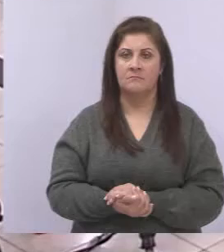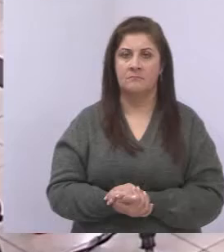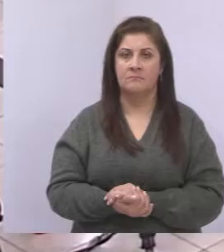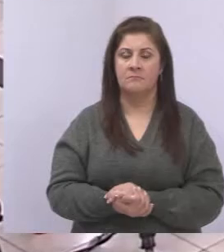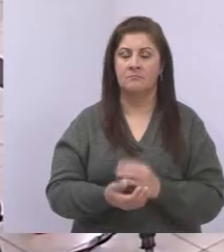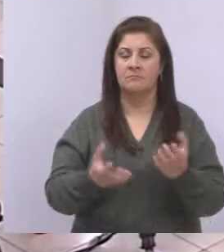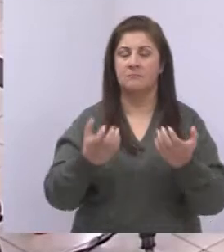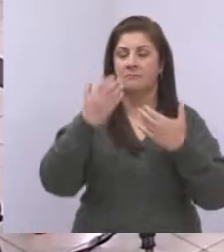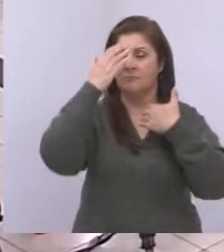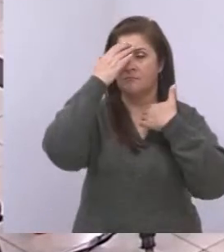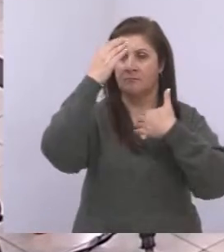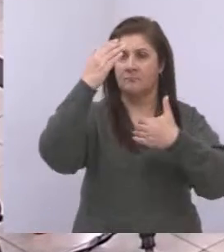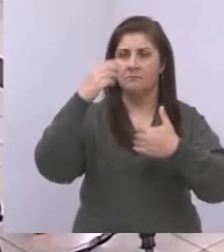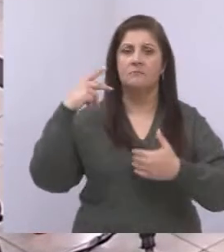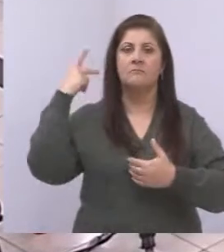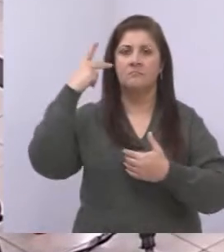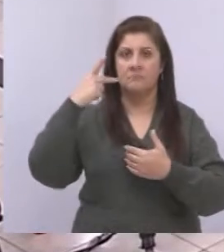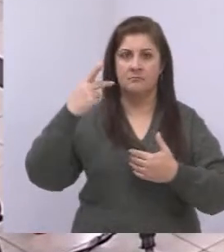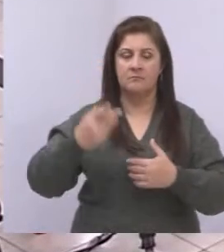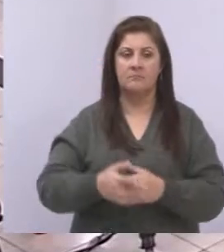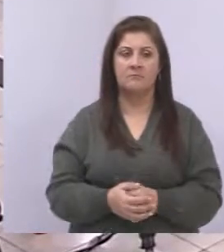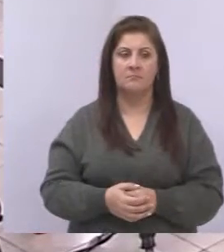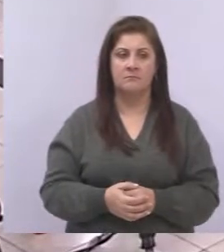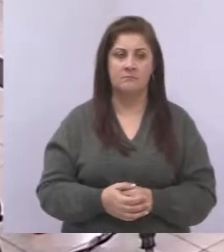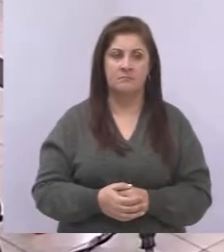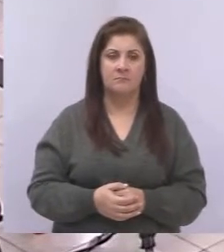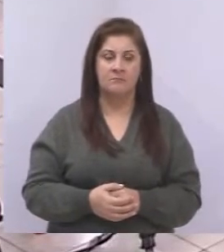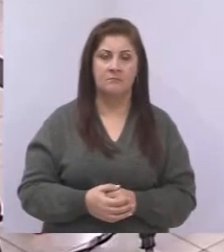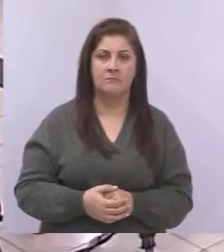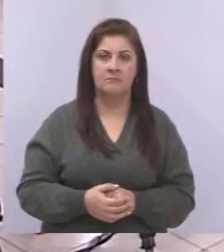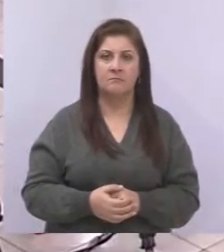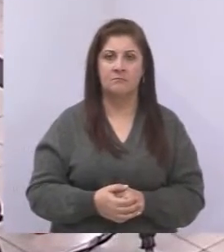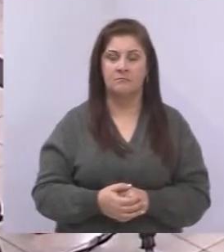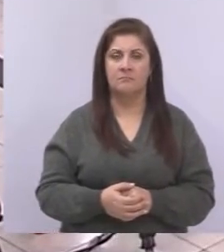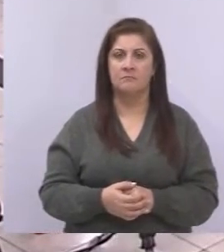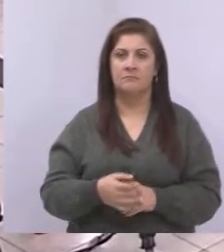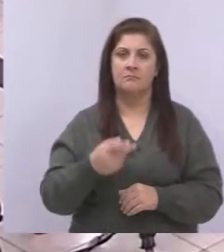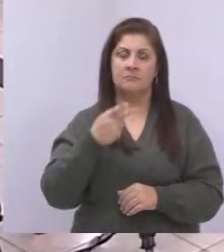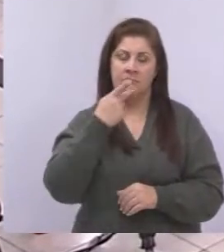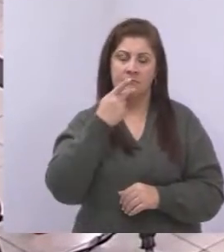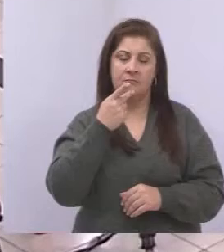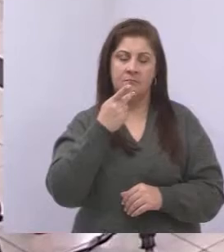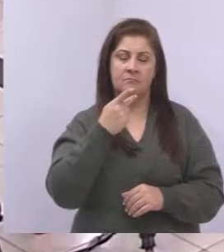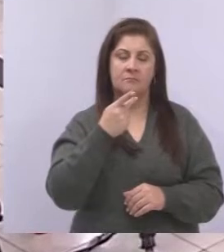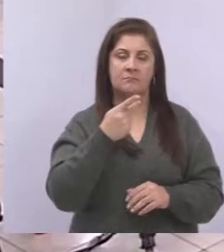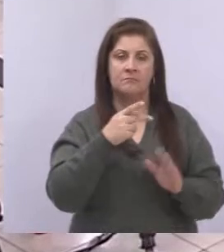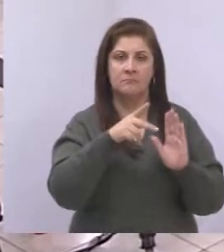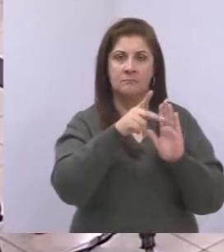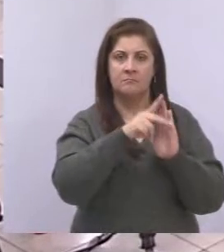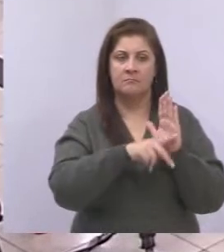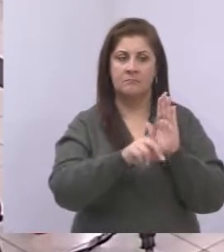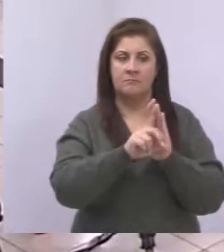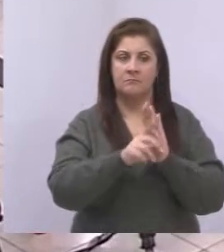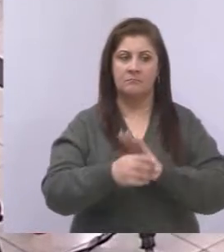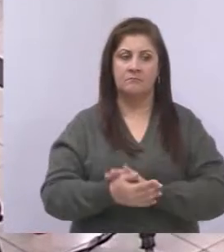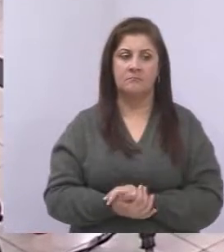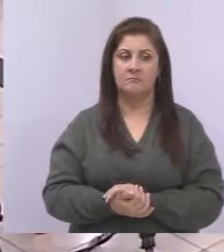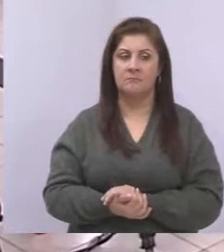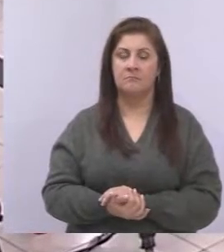Quero agradecer aos novos vereadores que falaram em nome do projeto.